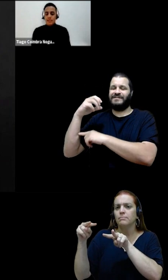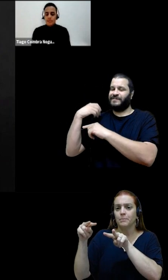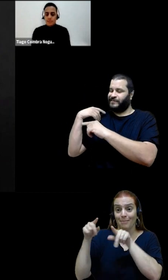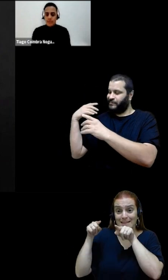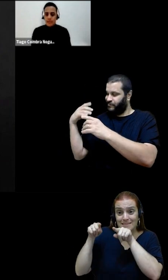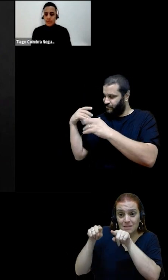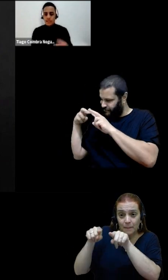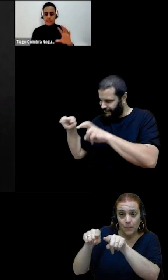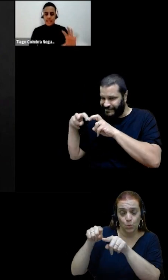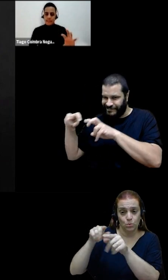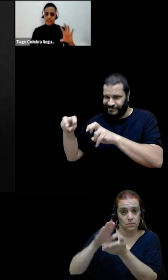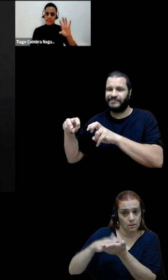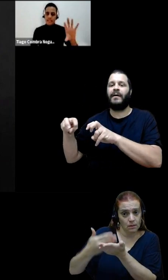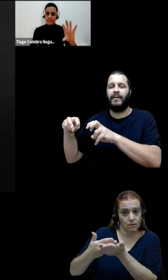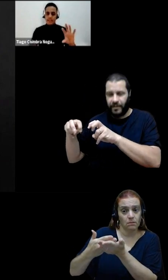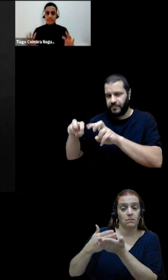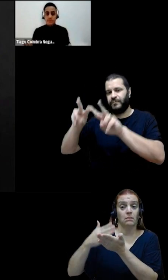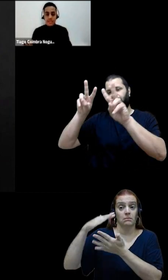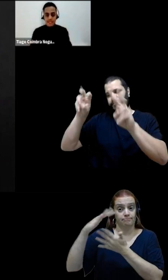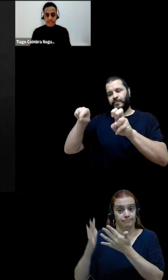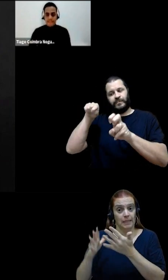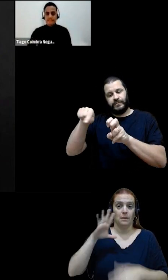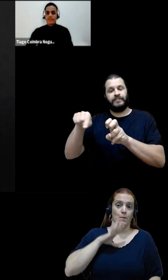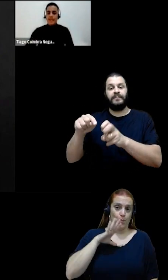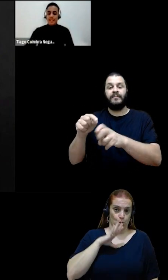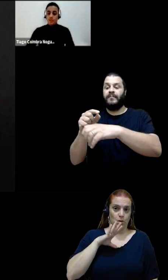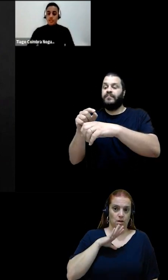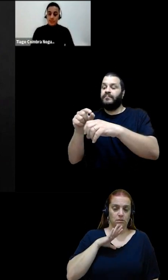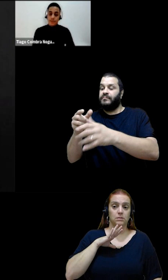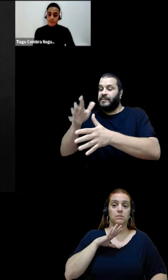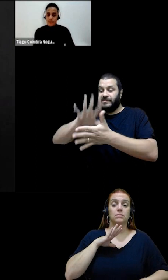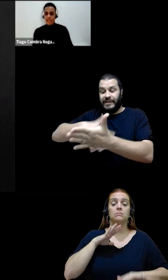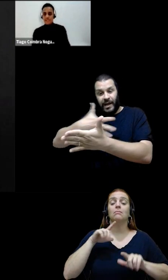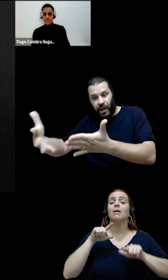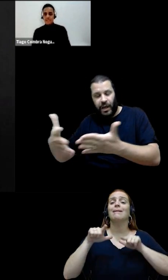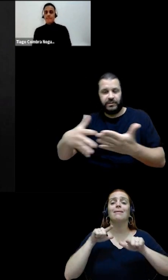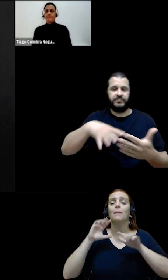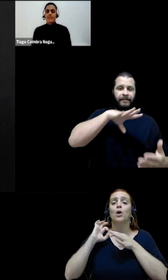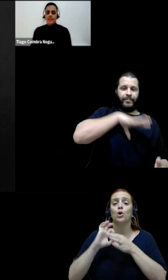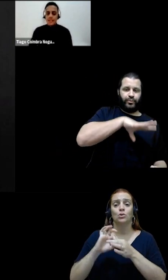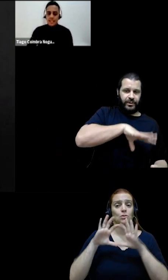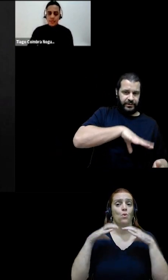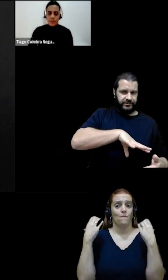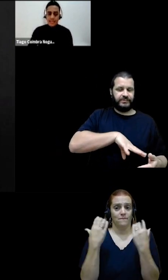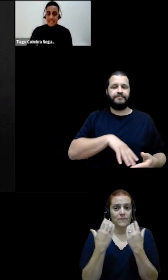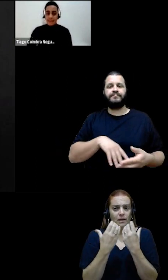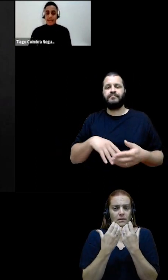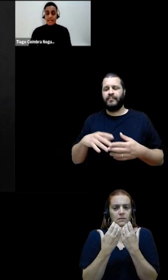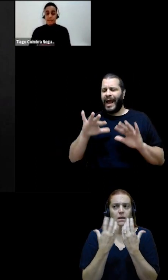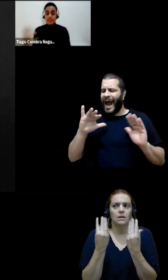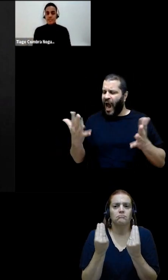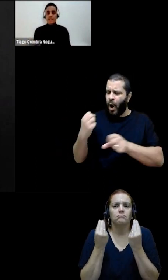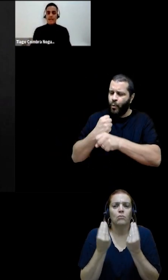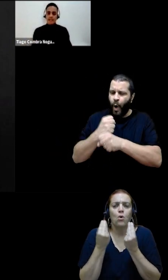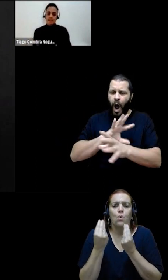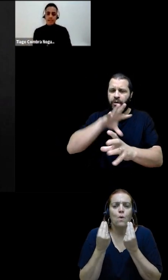simultânea com intérpretes de Libras português, atuando em conferências, e como é que a